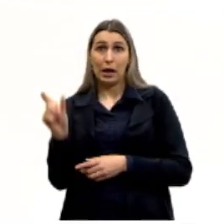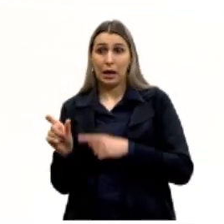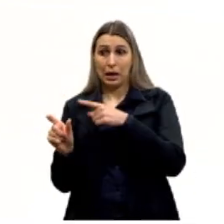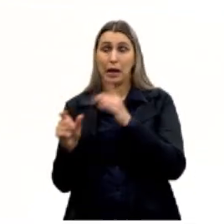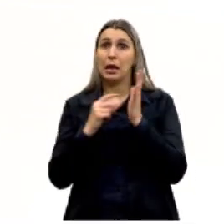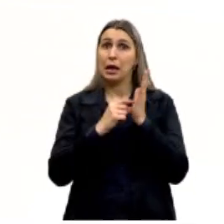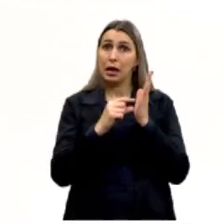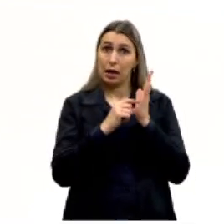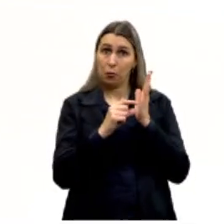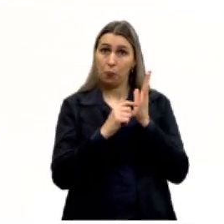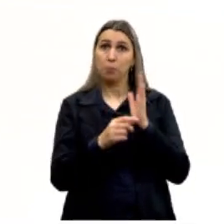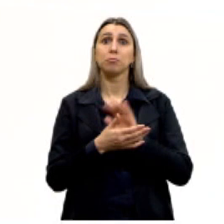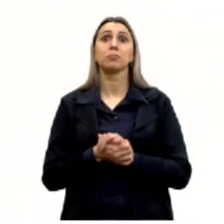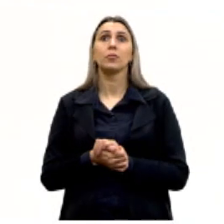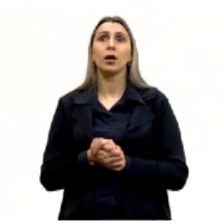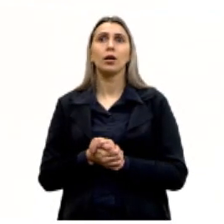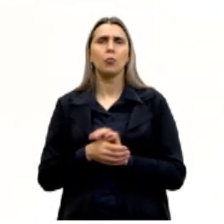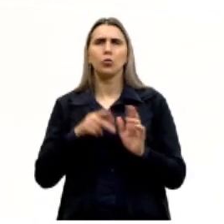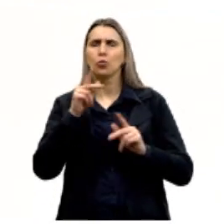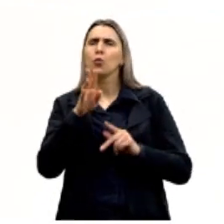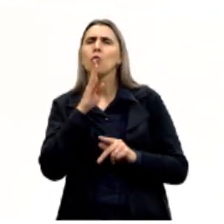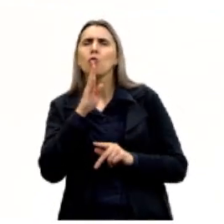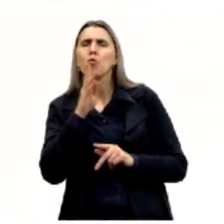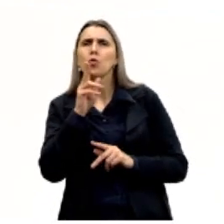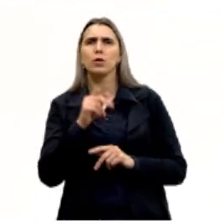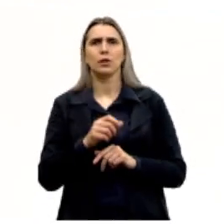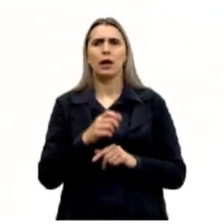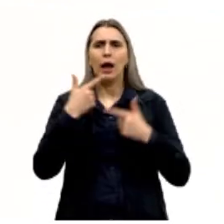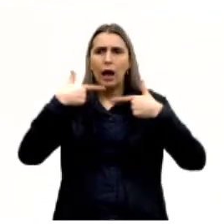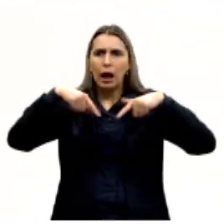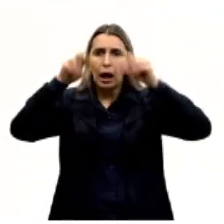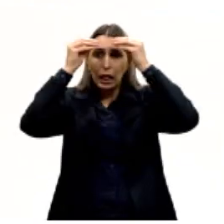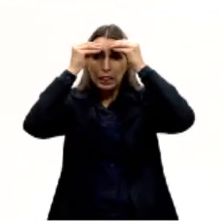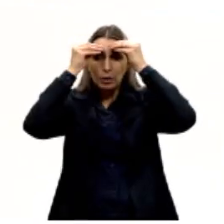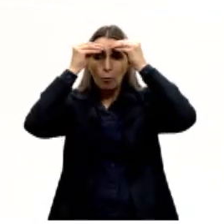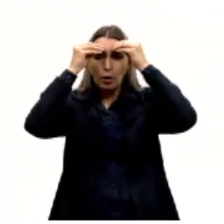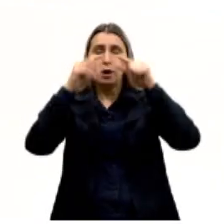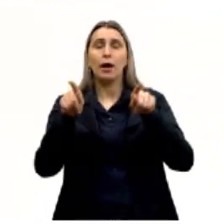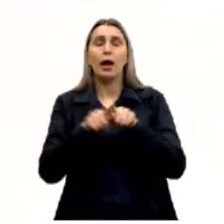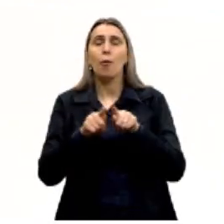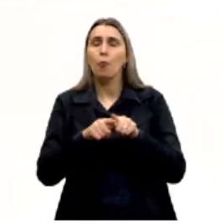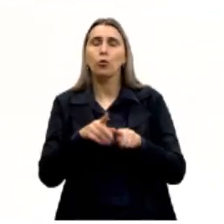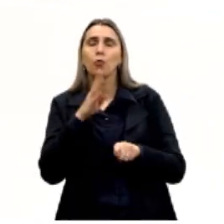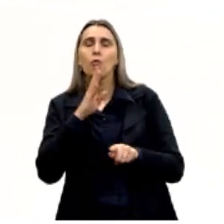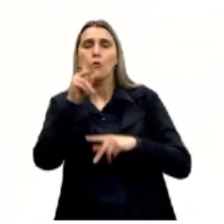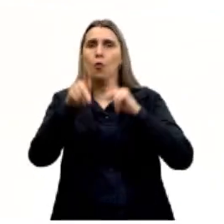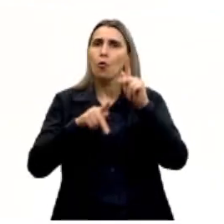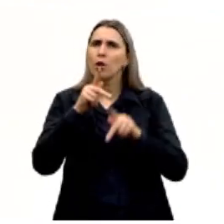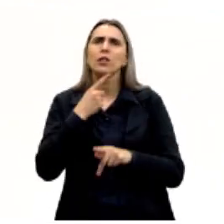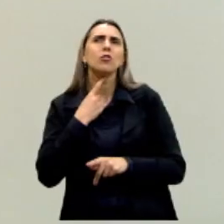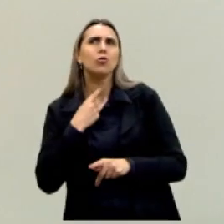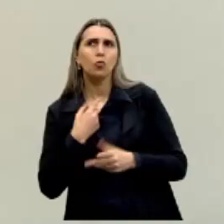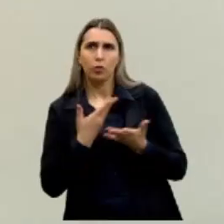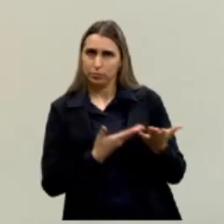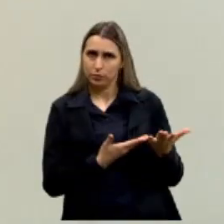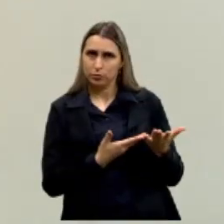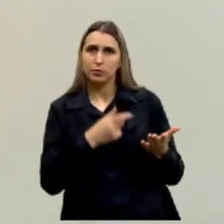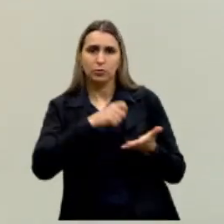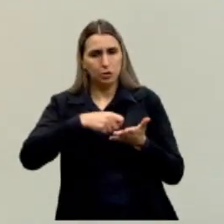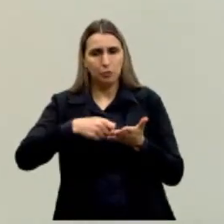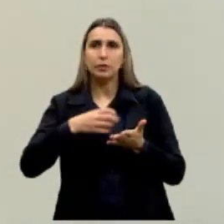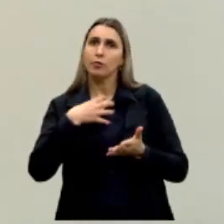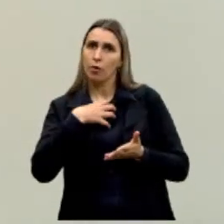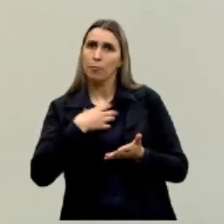Andrade ele é popular a linguagem dele é Popular ele gosta disso